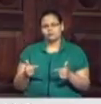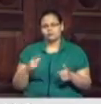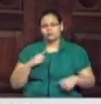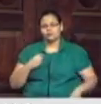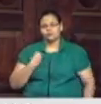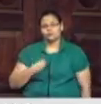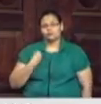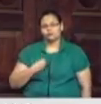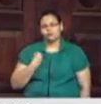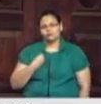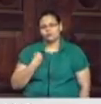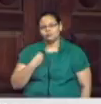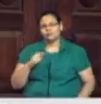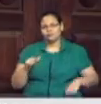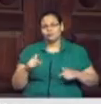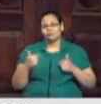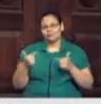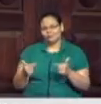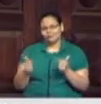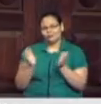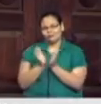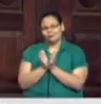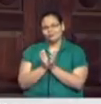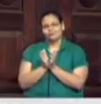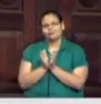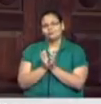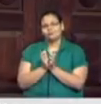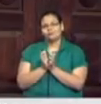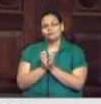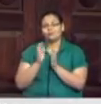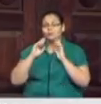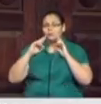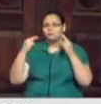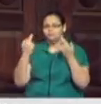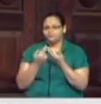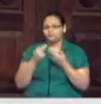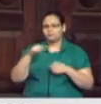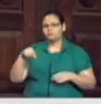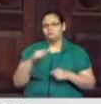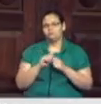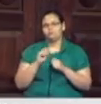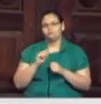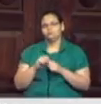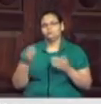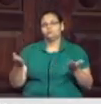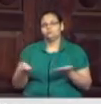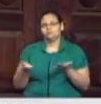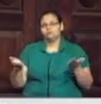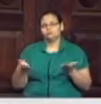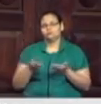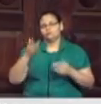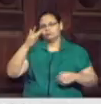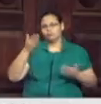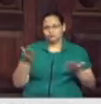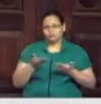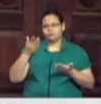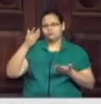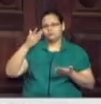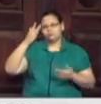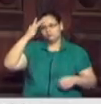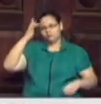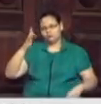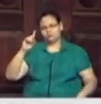presença e muita iniciativa na comissão, essas reuniões que nós vamos fazer, hoje, amanhã em